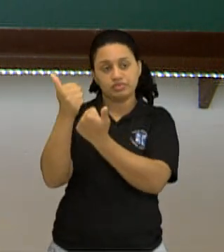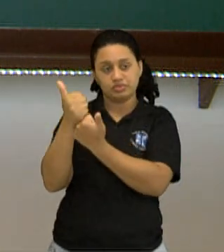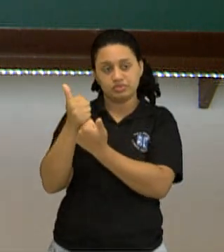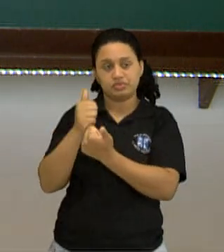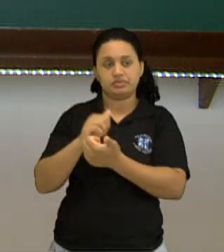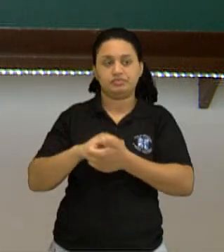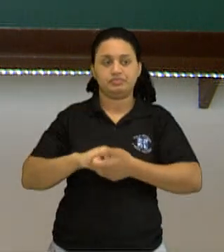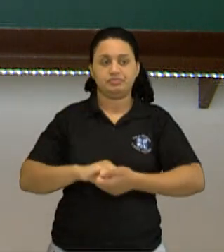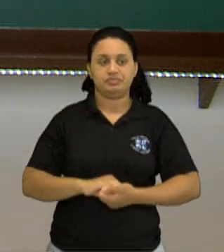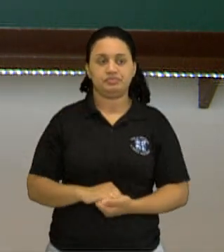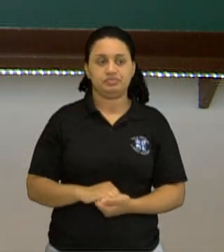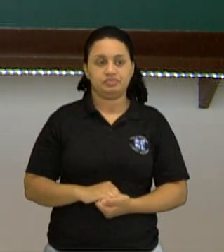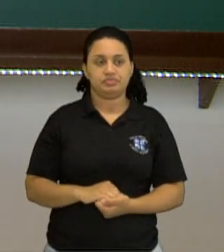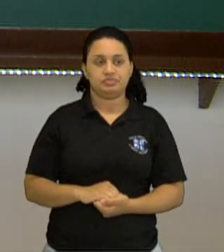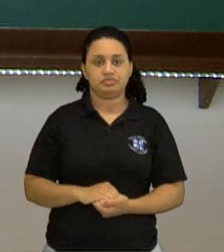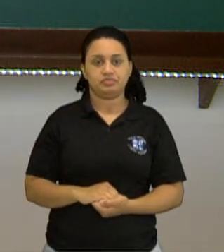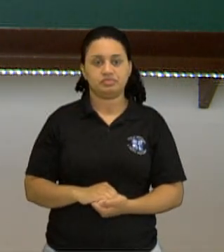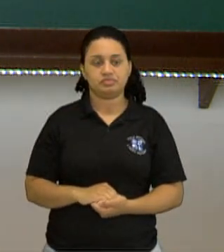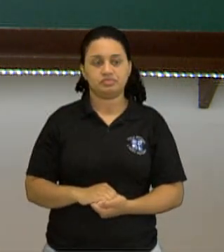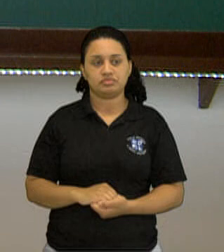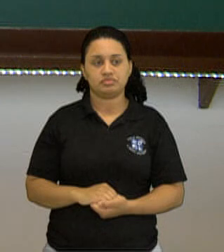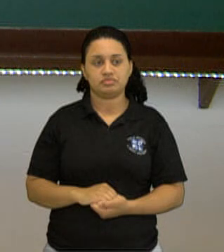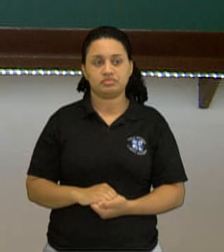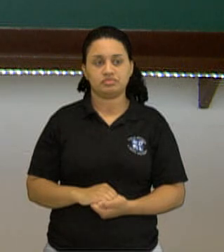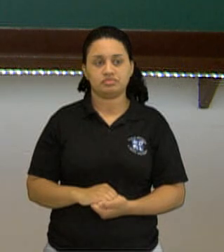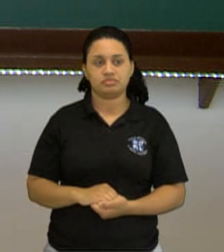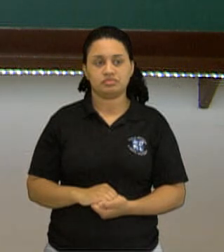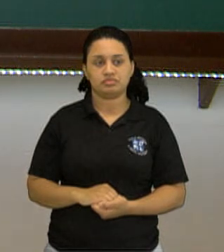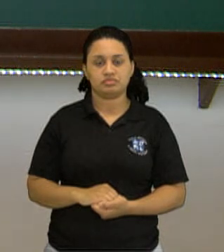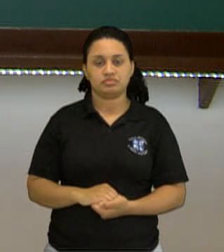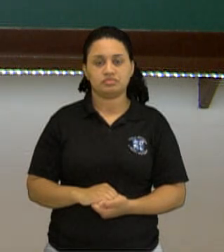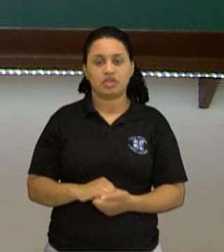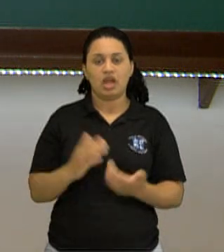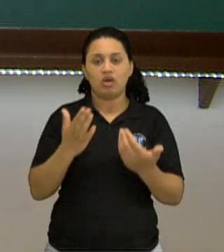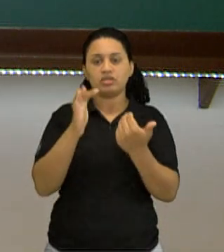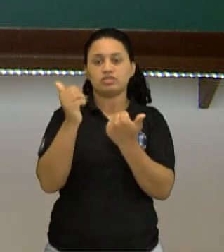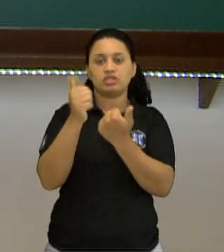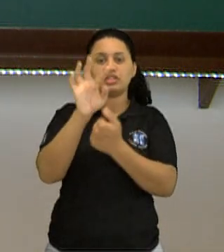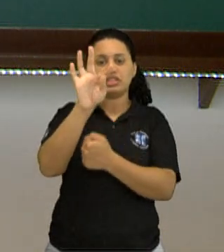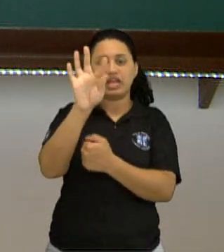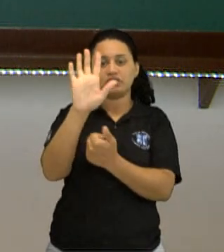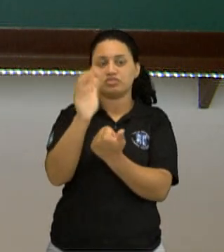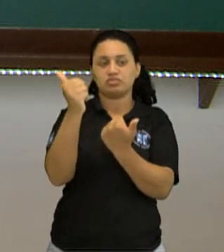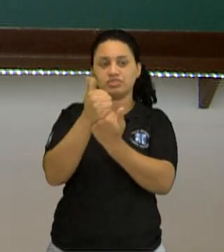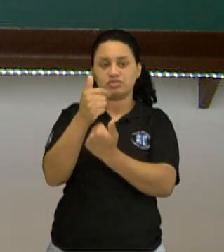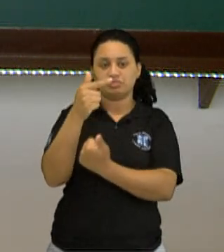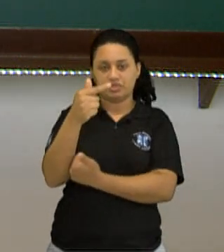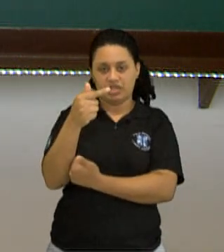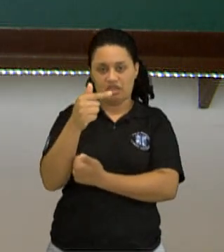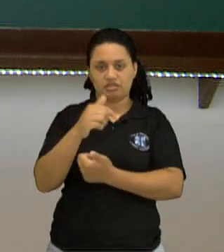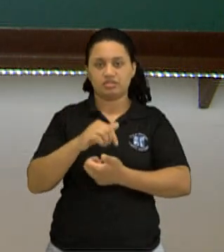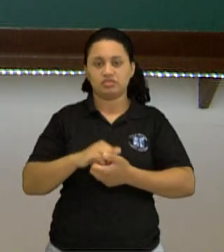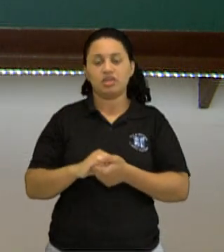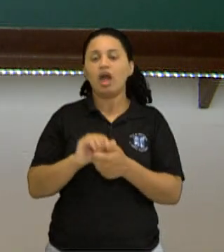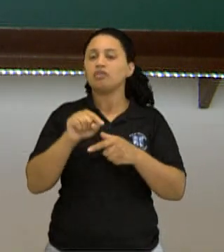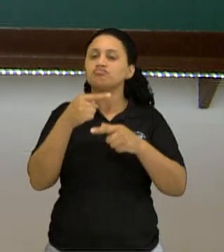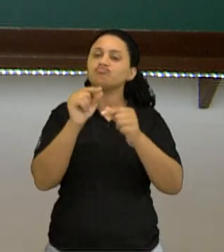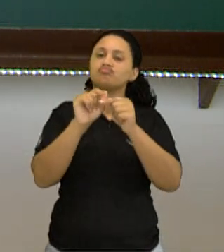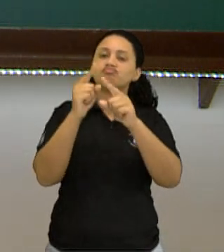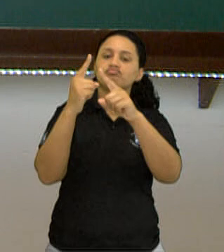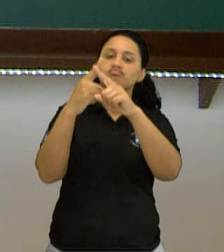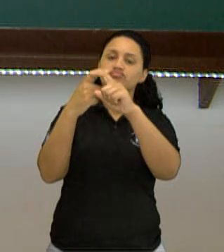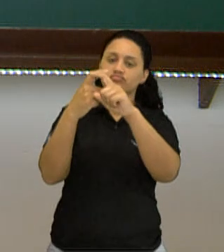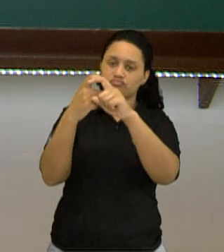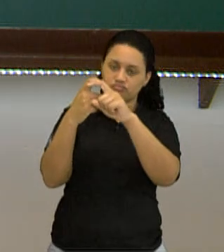v igual a 2 mais 5 vezes t. Substituindo o t por 7, eu vou ter v igual a 2 mais 5